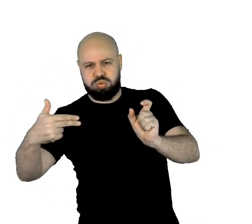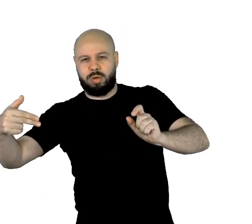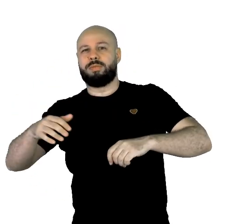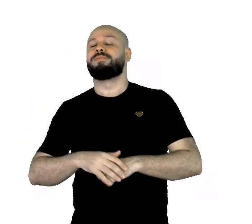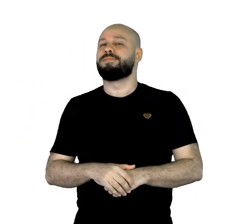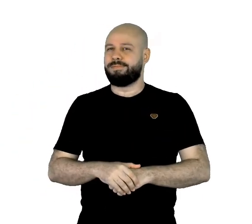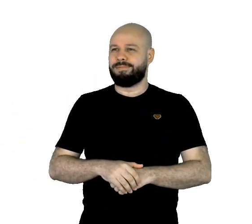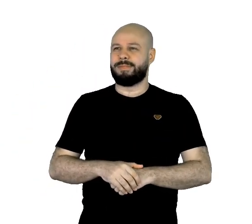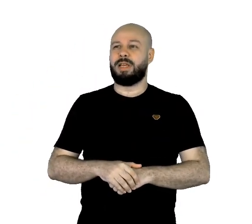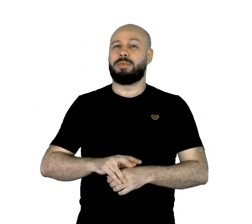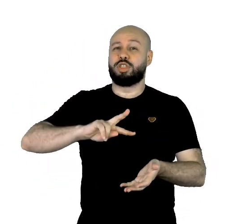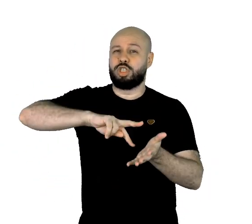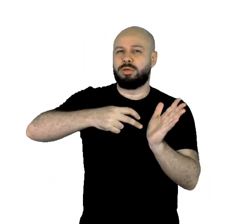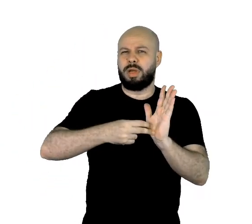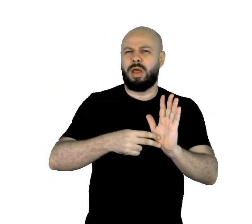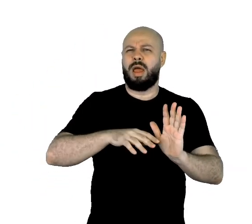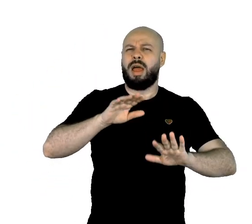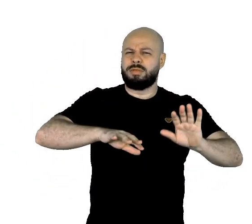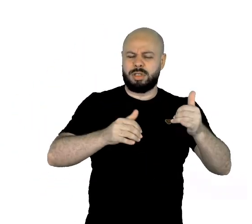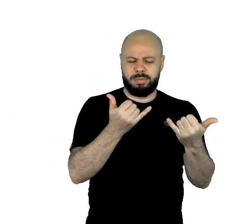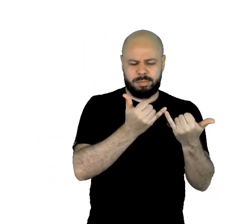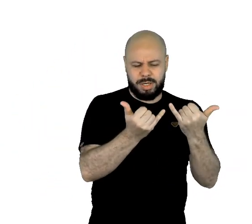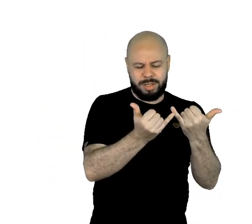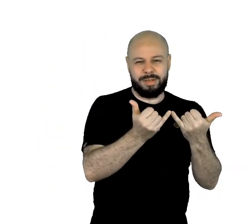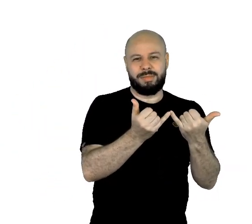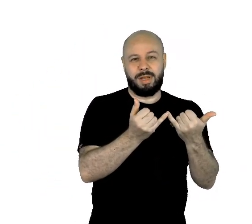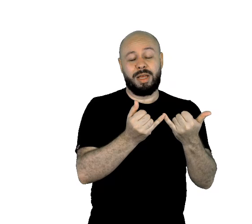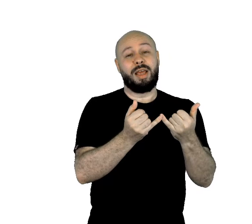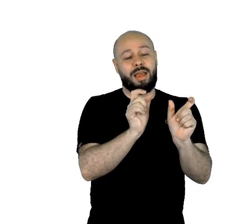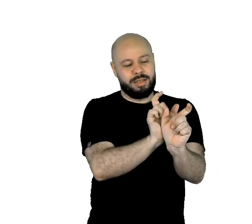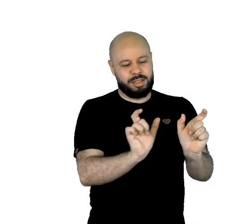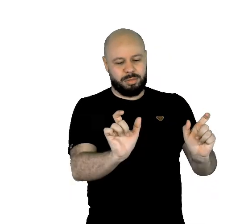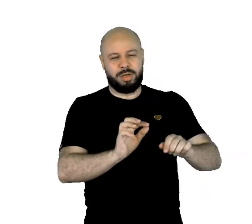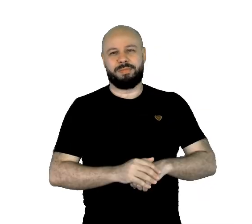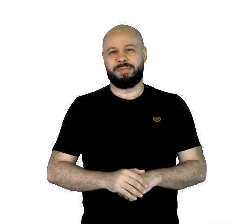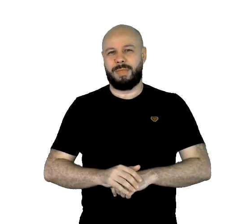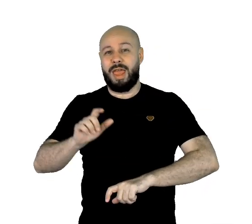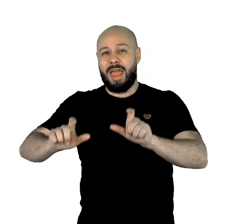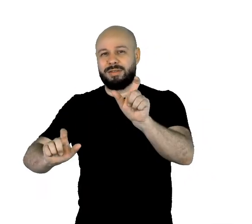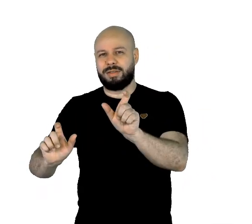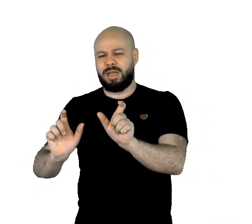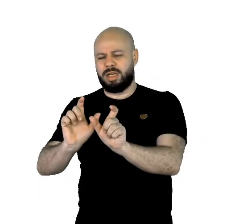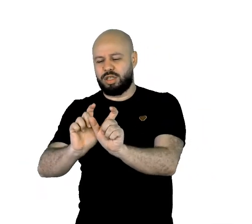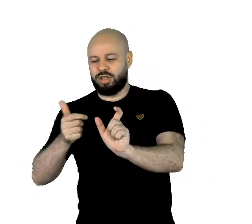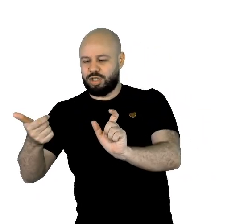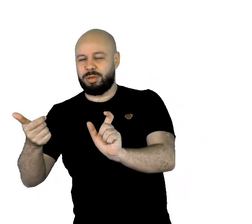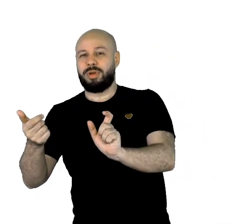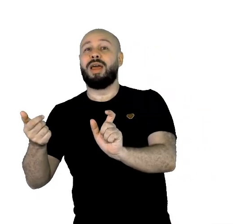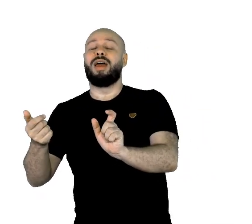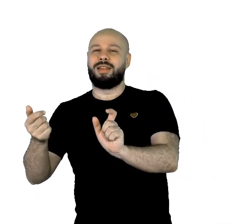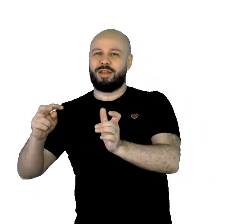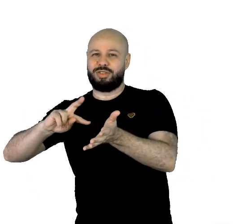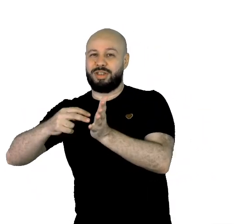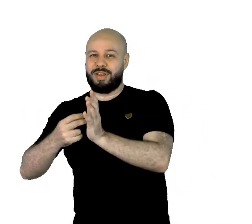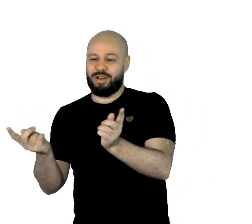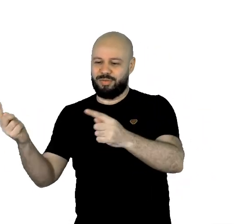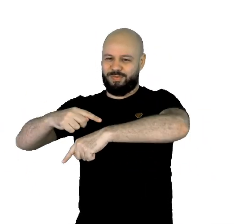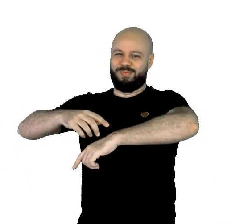significado, ora são semelhantes, que são os sinônimos, ora são opostas, que são os